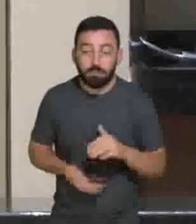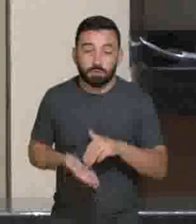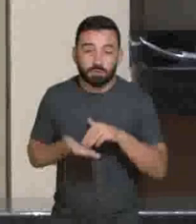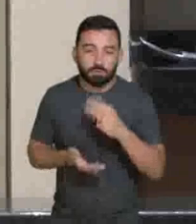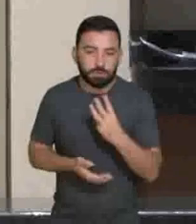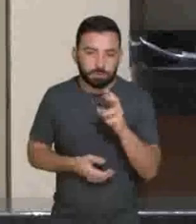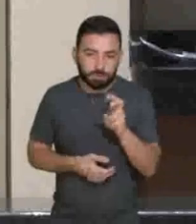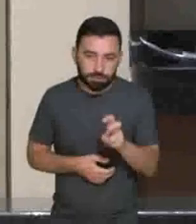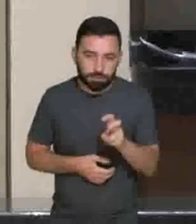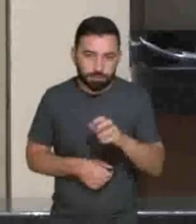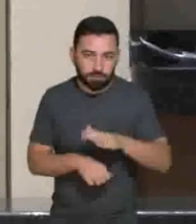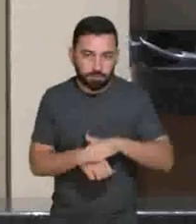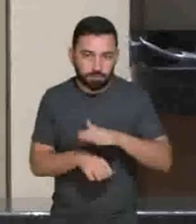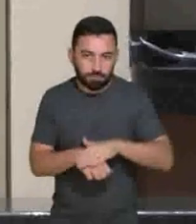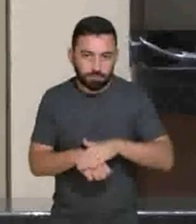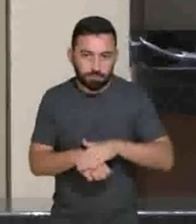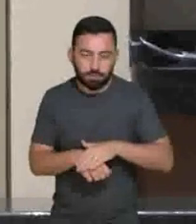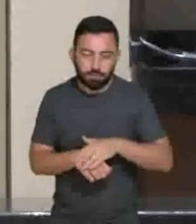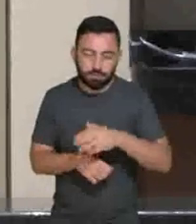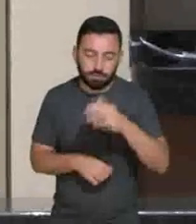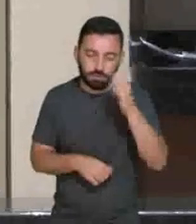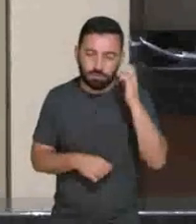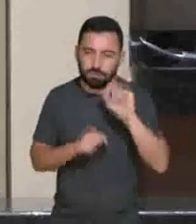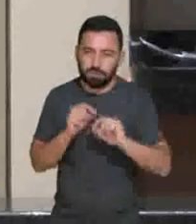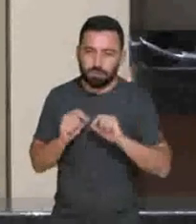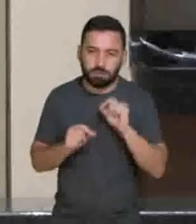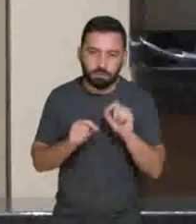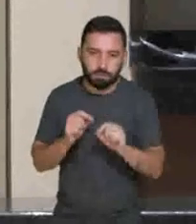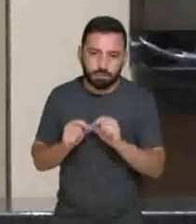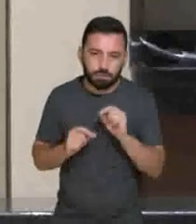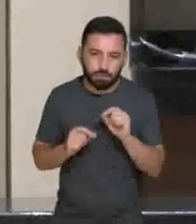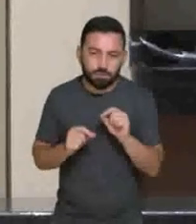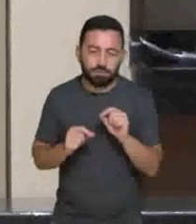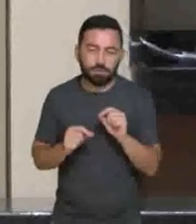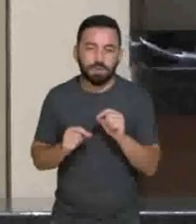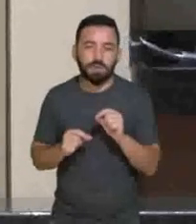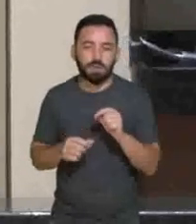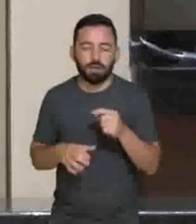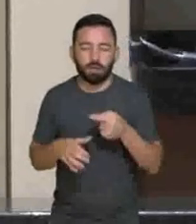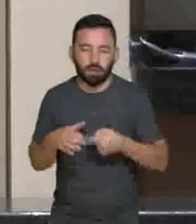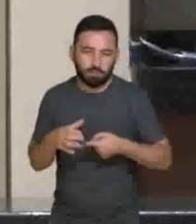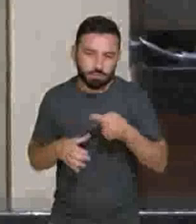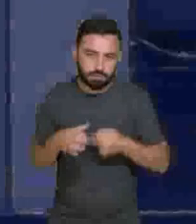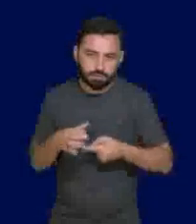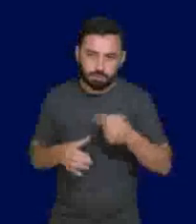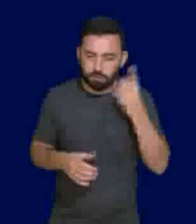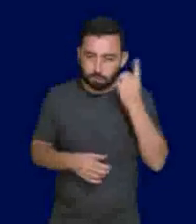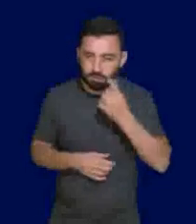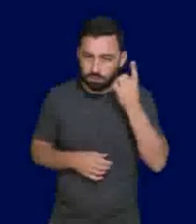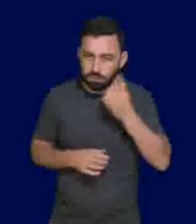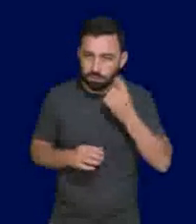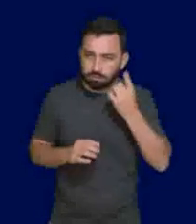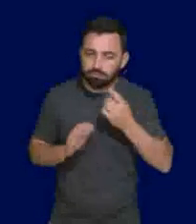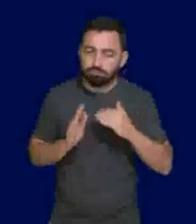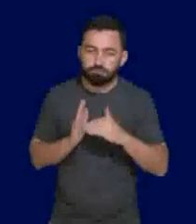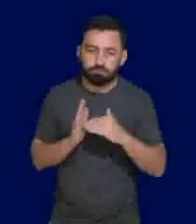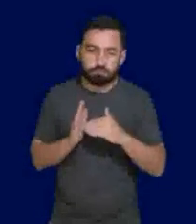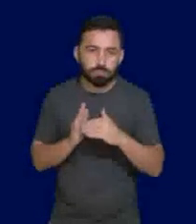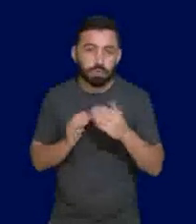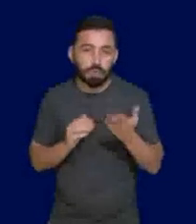35, autoria deputado Emerson Stein, manifestando apelo à bancada federal da Câmara dos Deputados e Senado, que empreenda esforços para